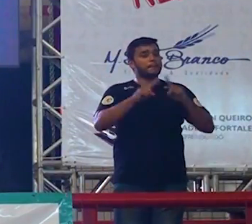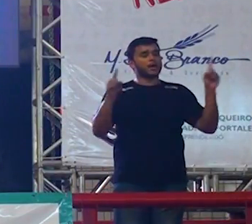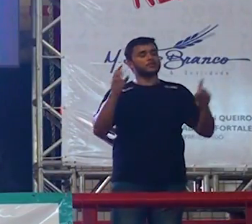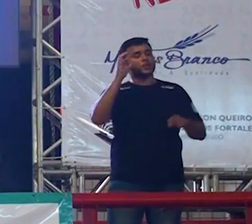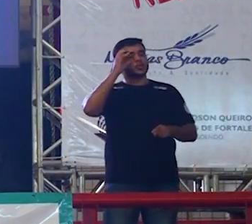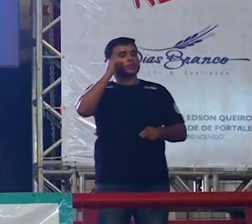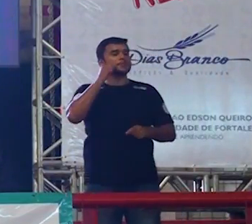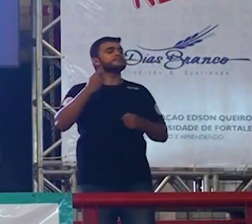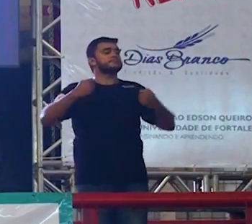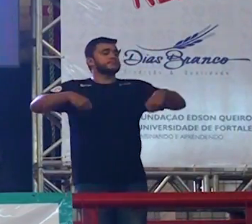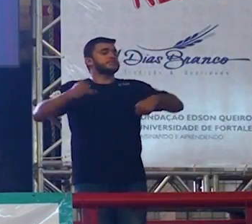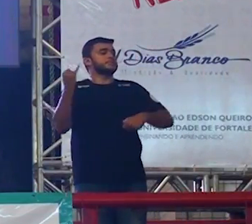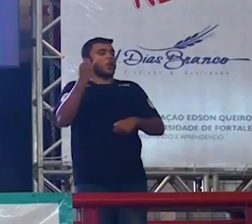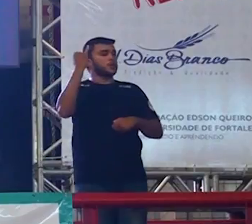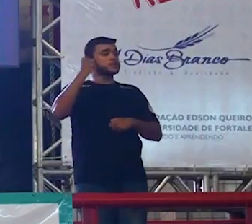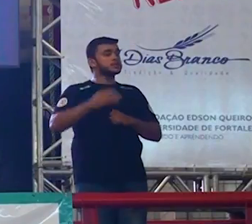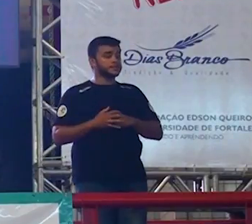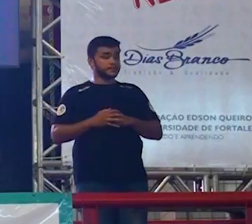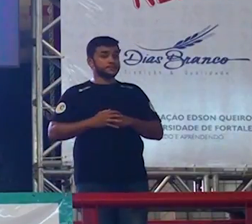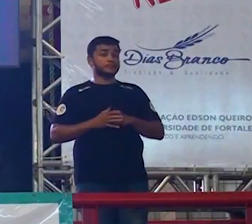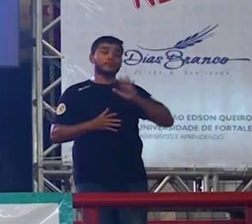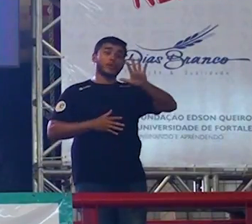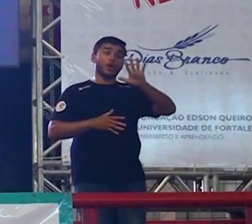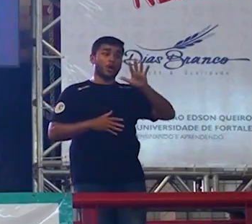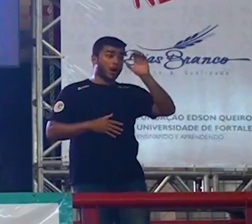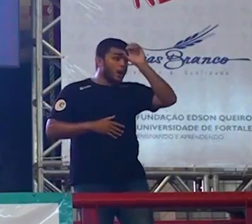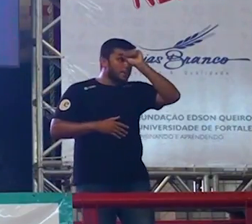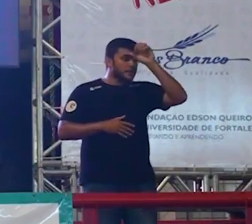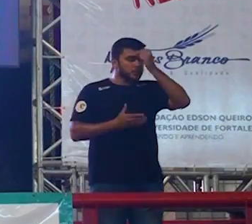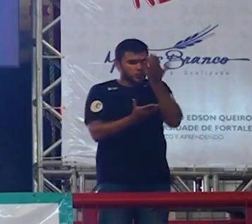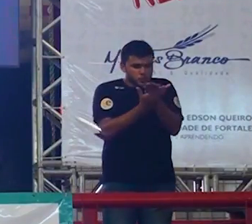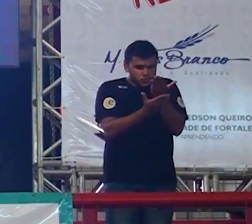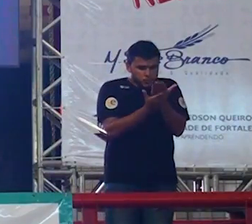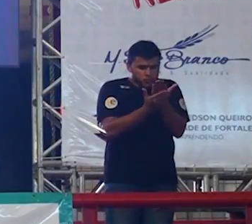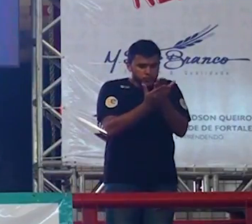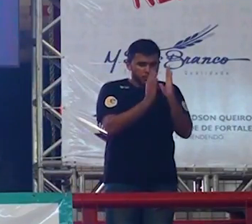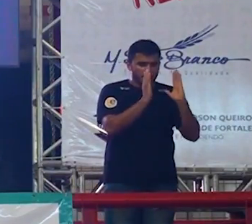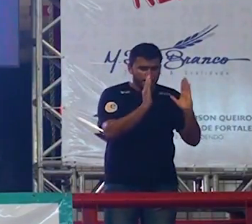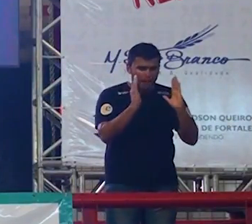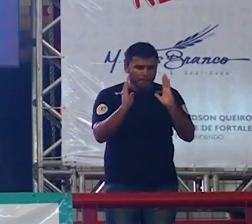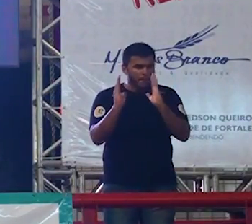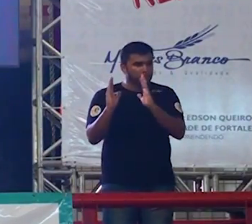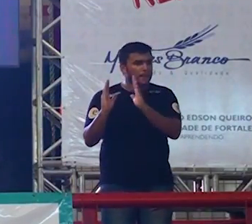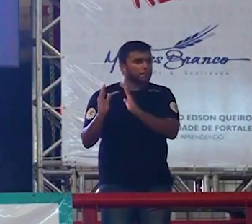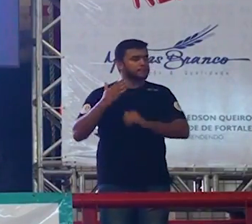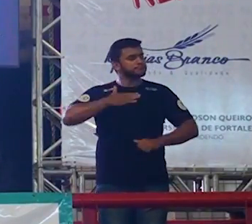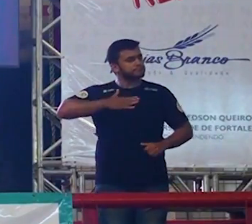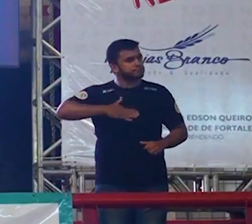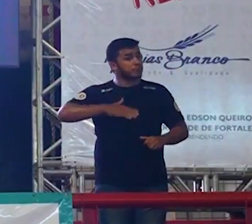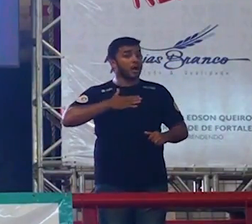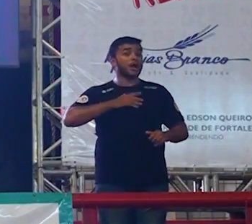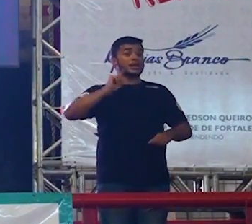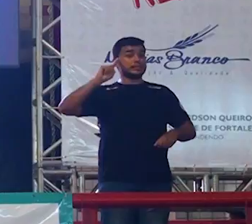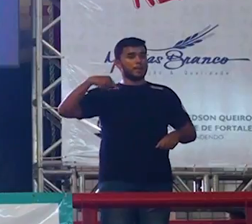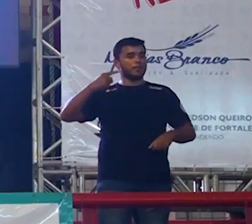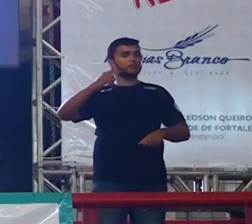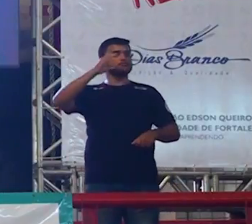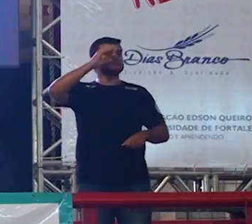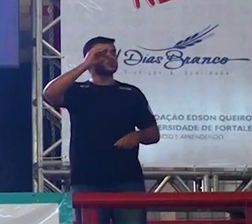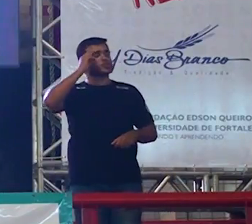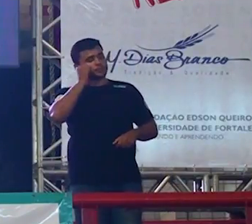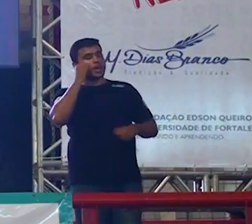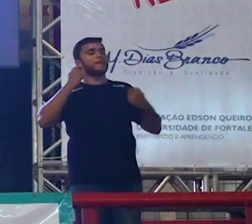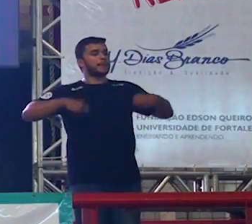dessa conversa. Para aprender tem que fazer 2 coisas. Primeiro, estudar corretamente. E segundo, dormir. Tem que